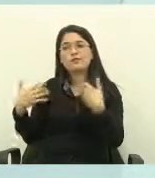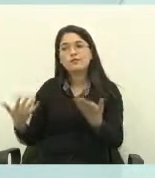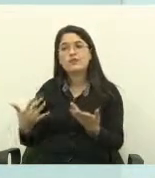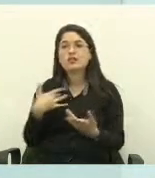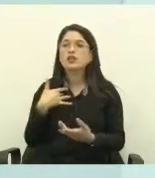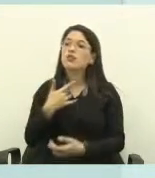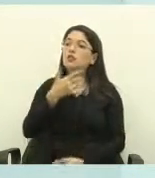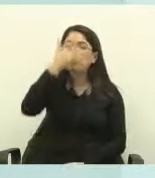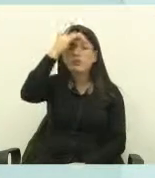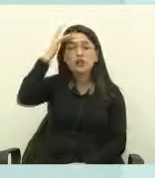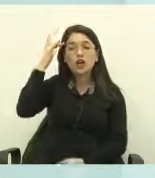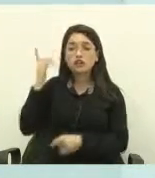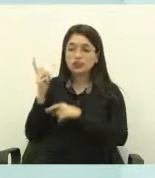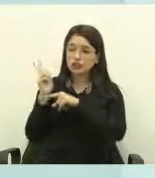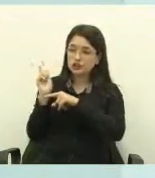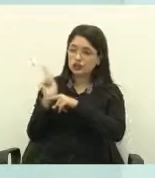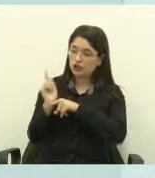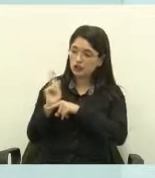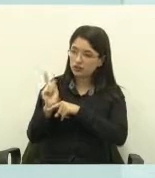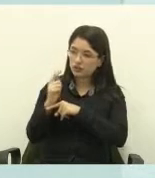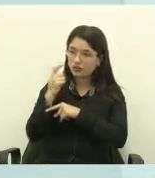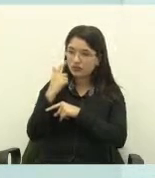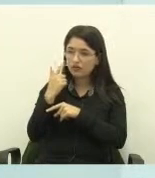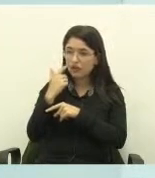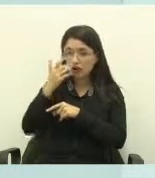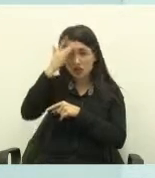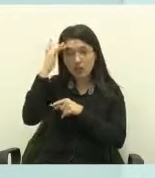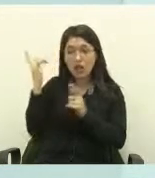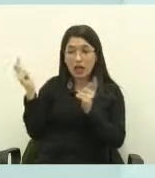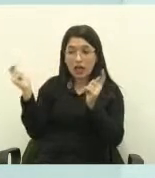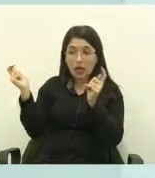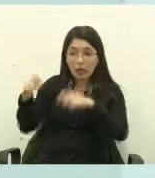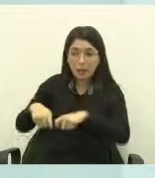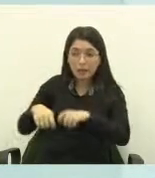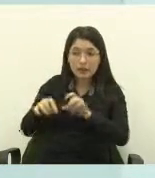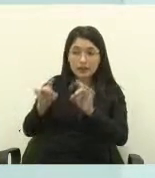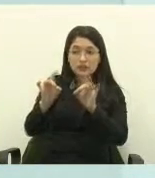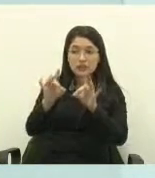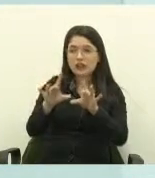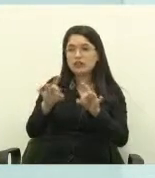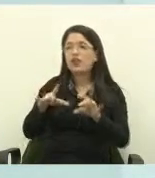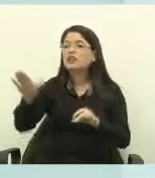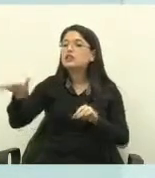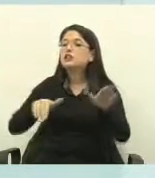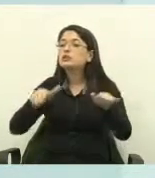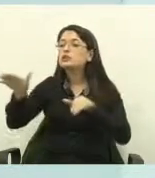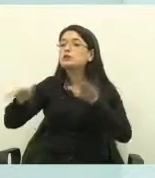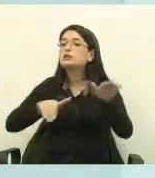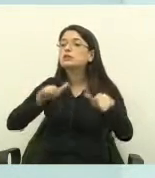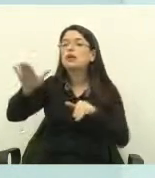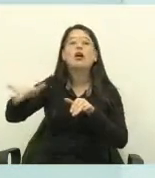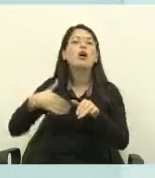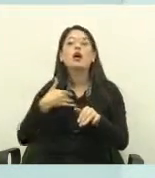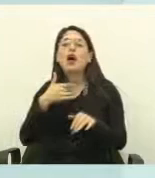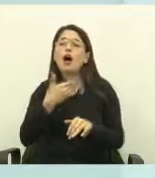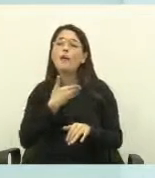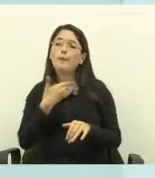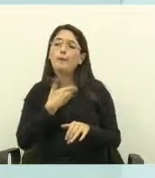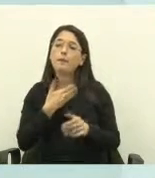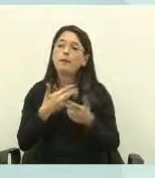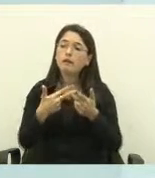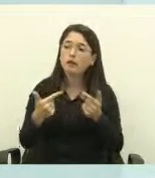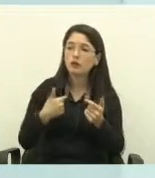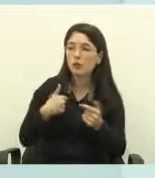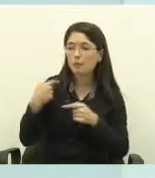veja algumas secretarias com capacitação técnica, não por indicação política, por apadrinhamento político, nós